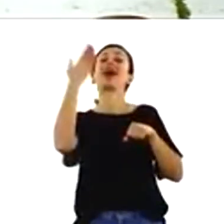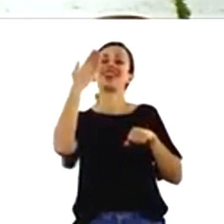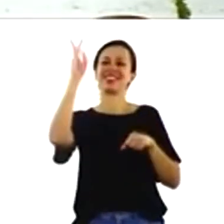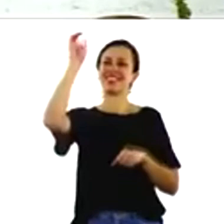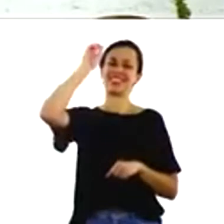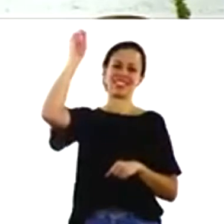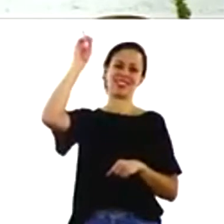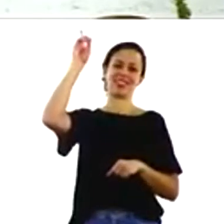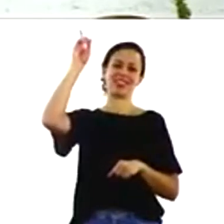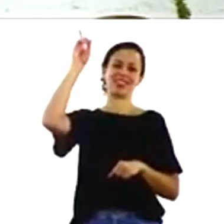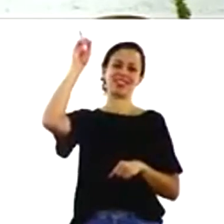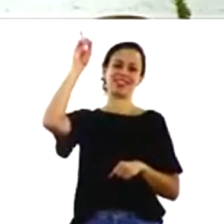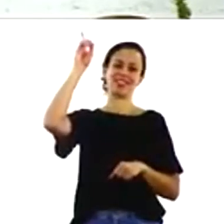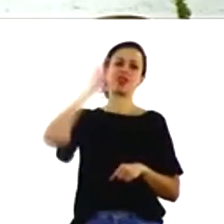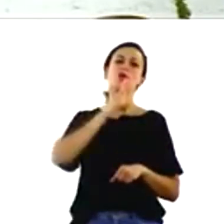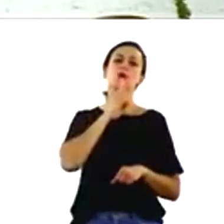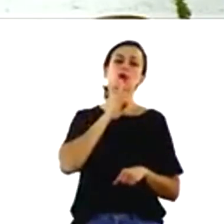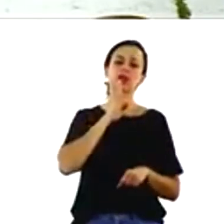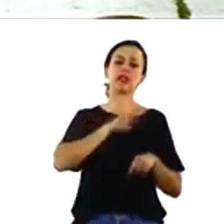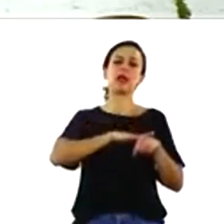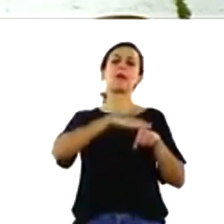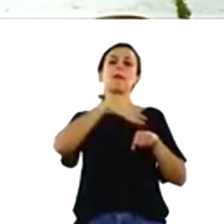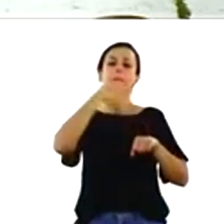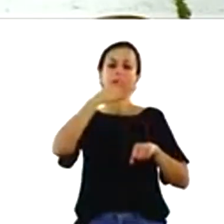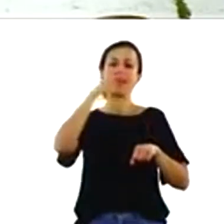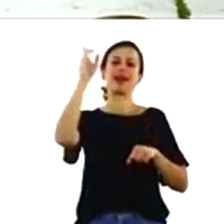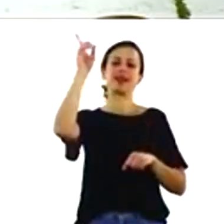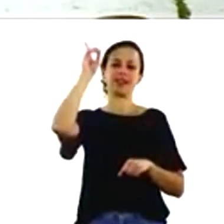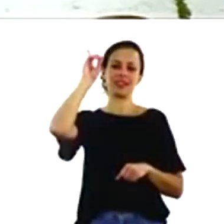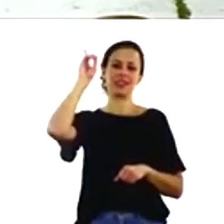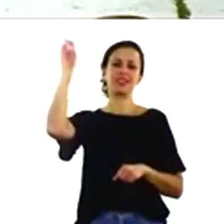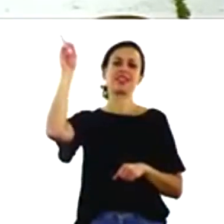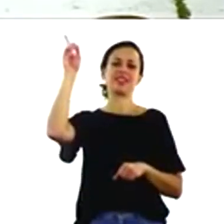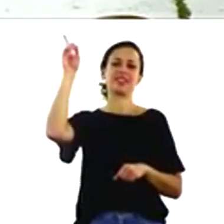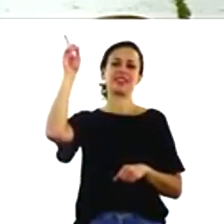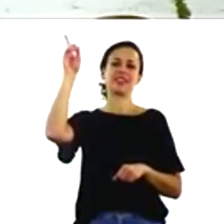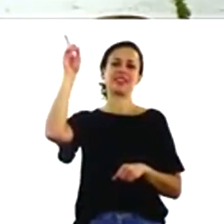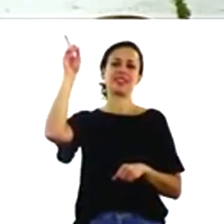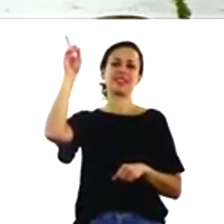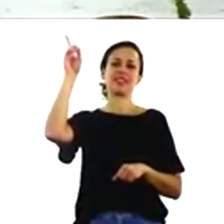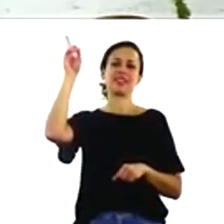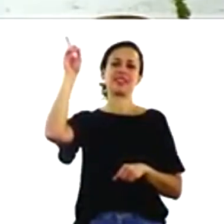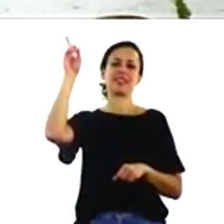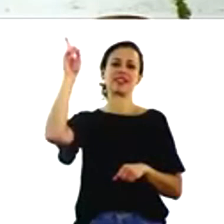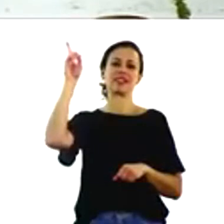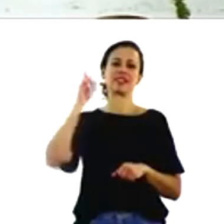precisam crer. Vocês também precisam crer